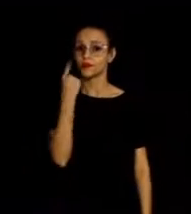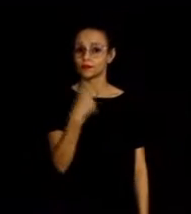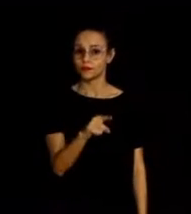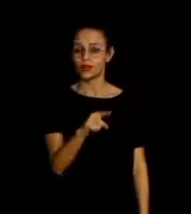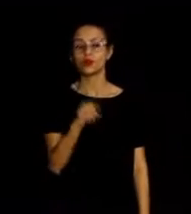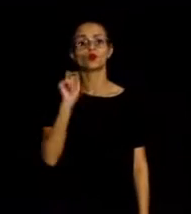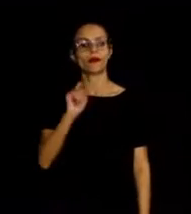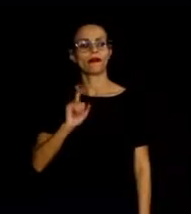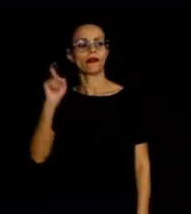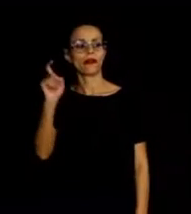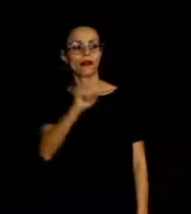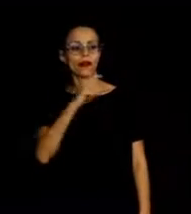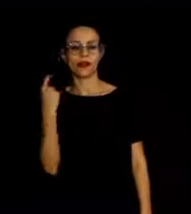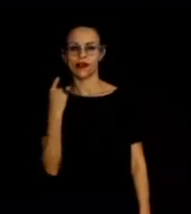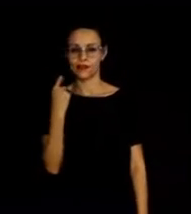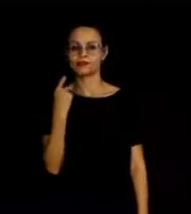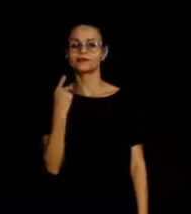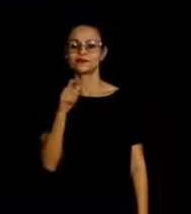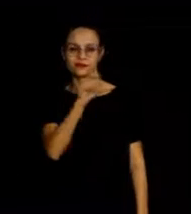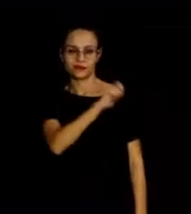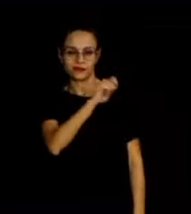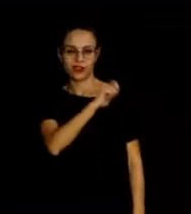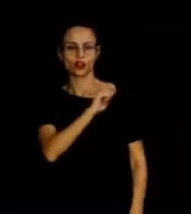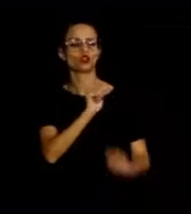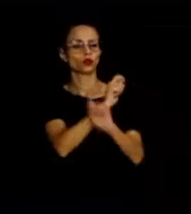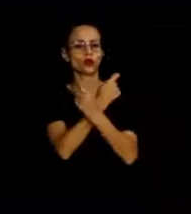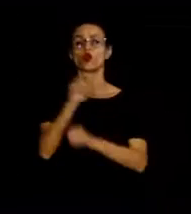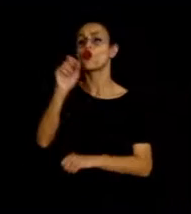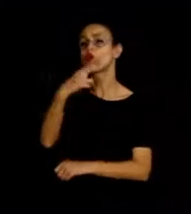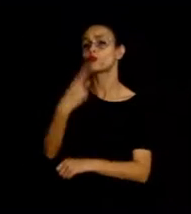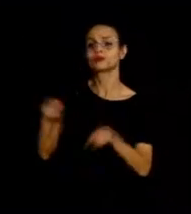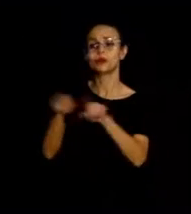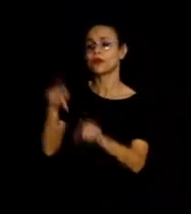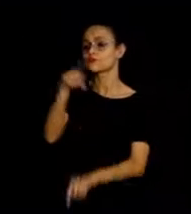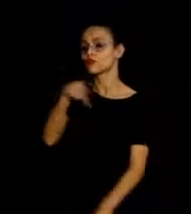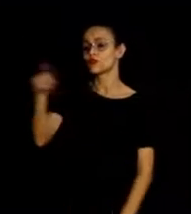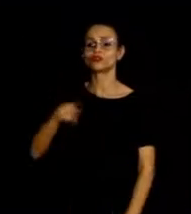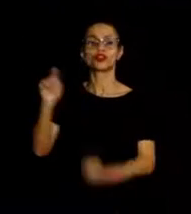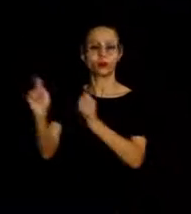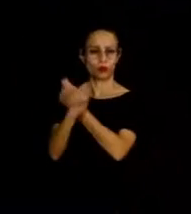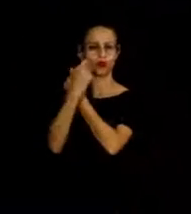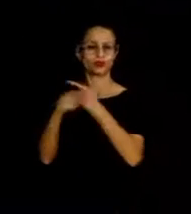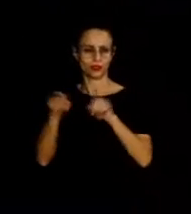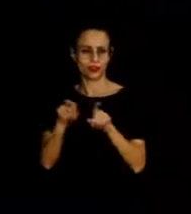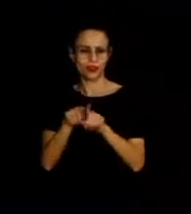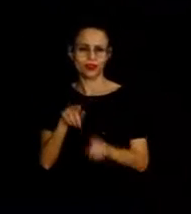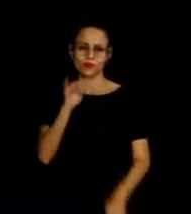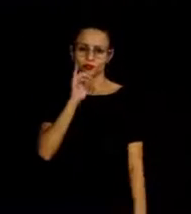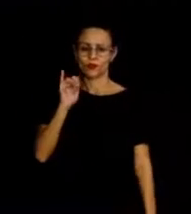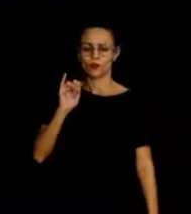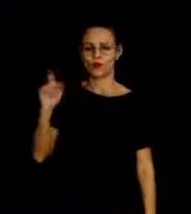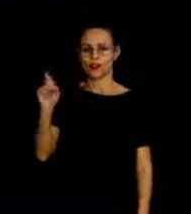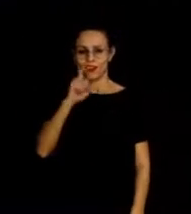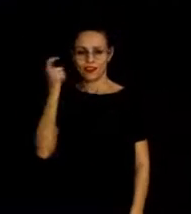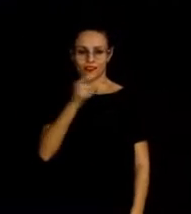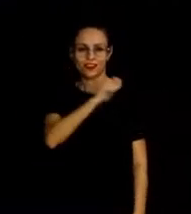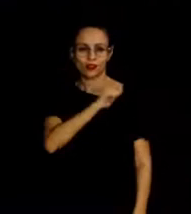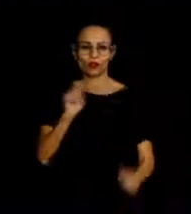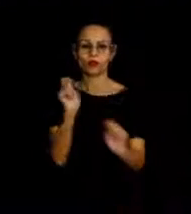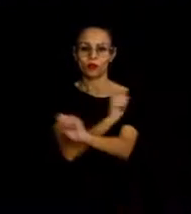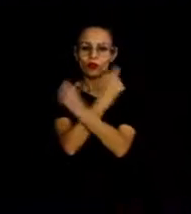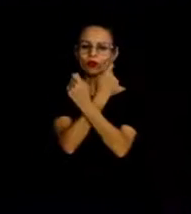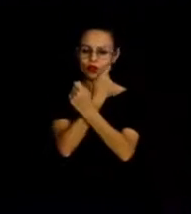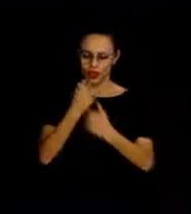ou egressos da o professores da PUC que podem ser também e egressos né Eu como disse e